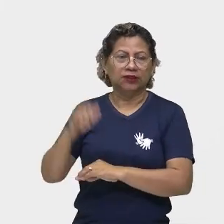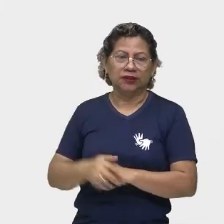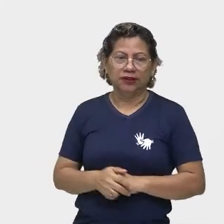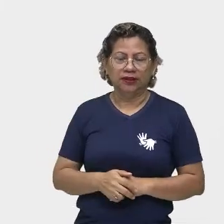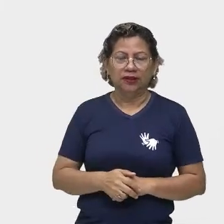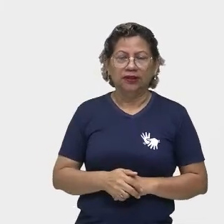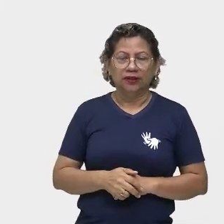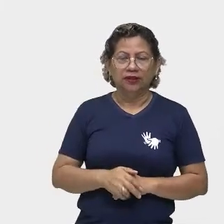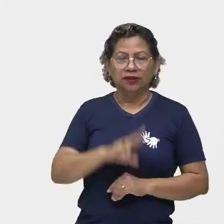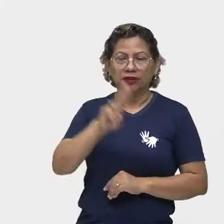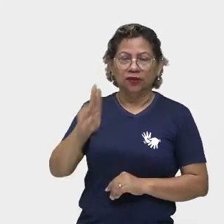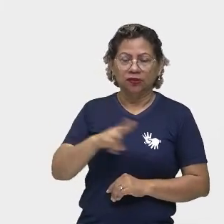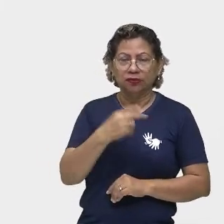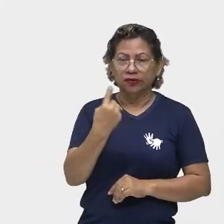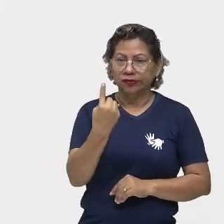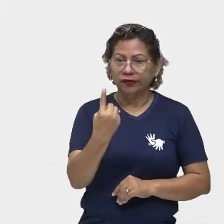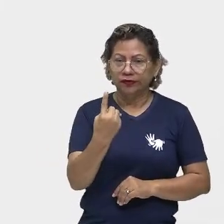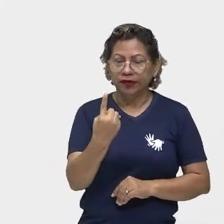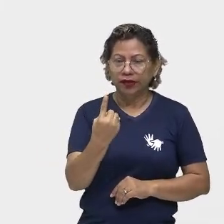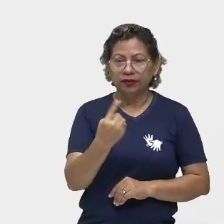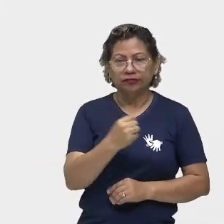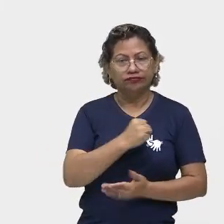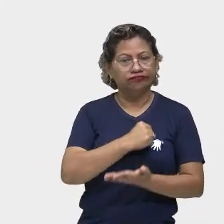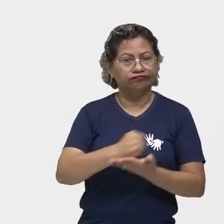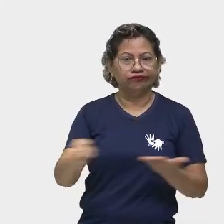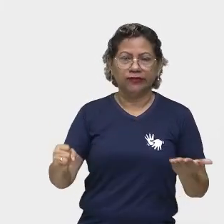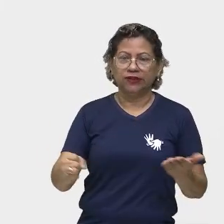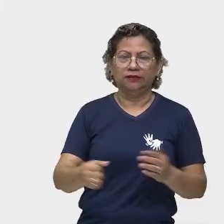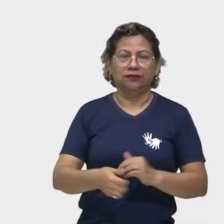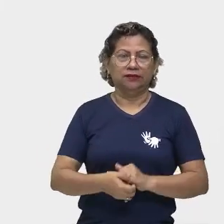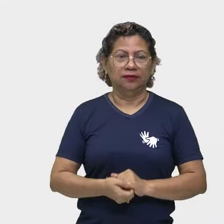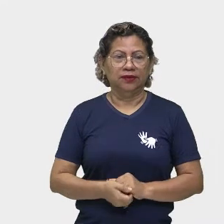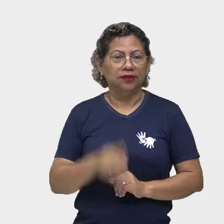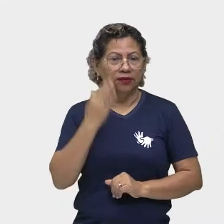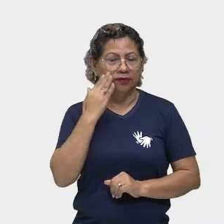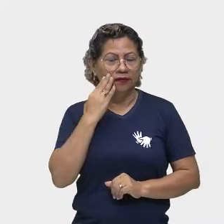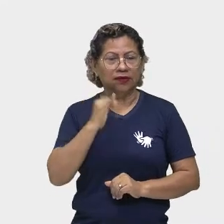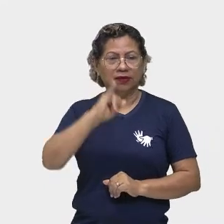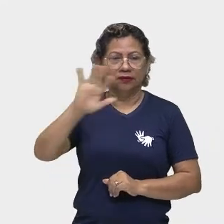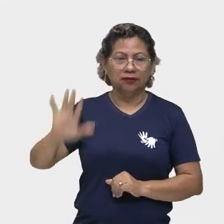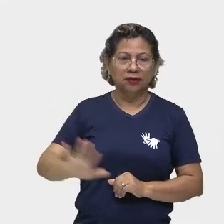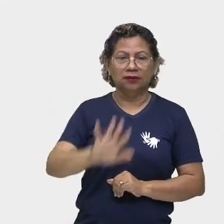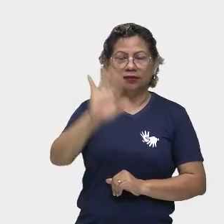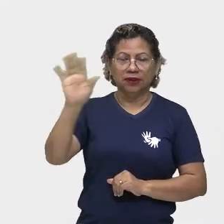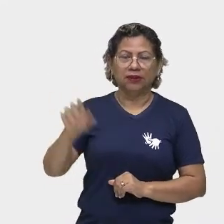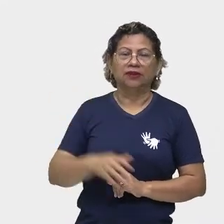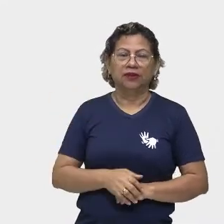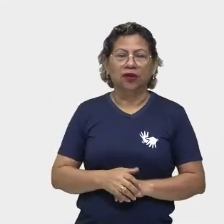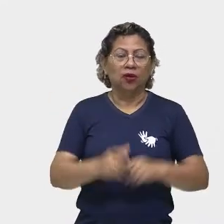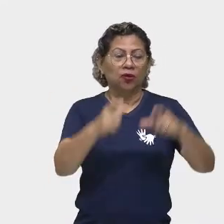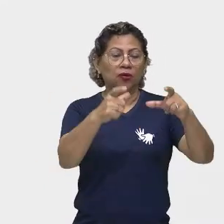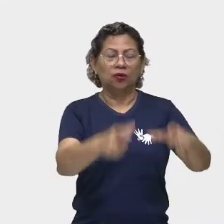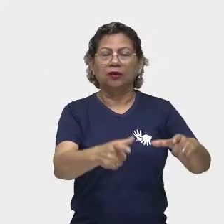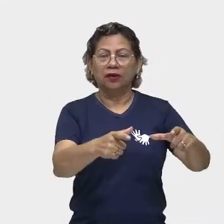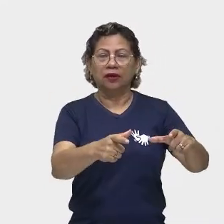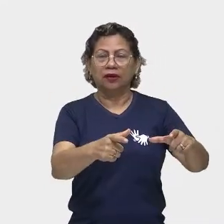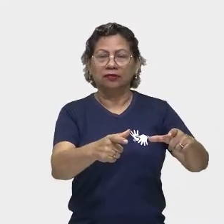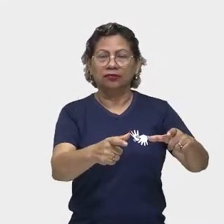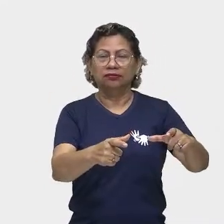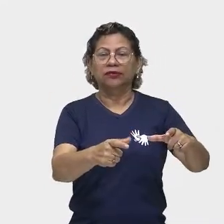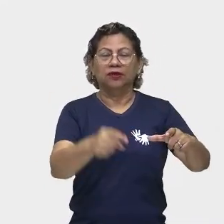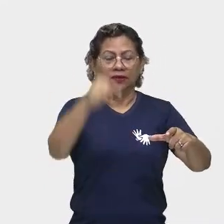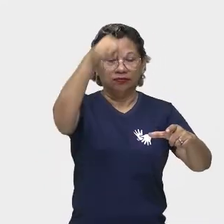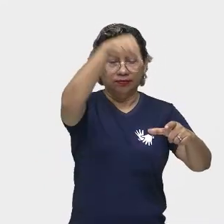podem mais ser regeneradas. Né? Então a gente tem aí na próxima imagem uma refinaria de petróleo, né,